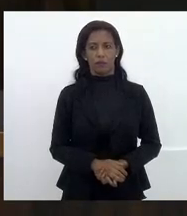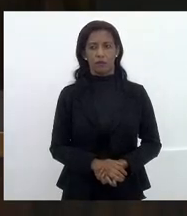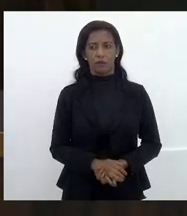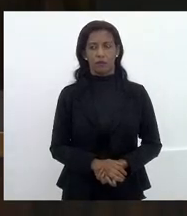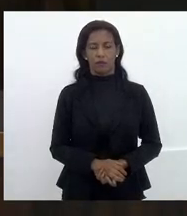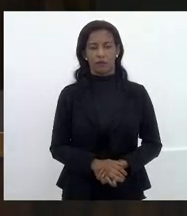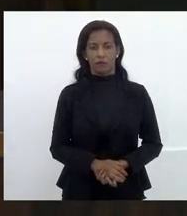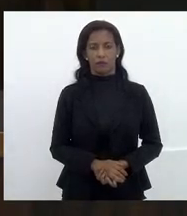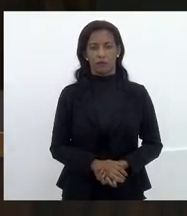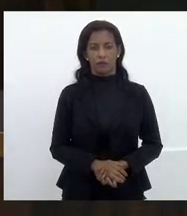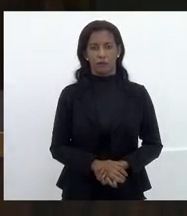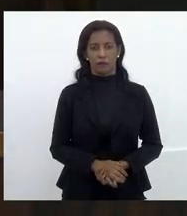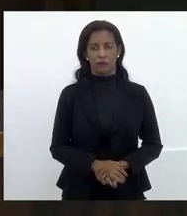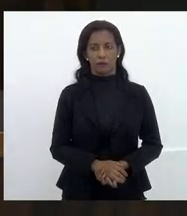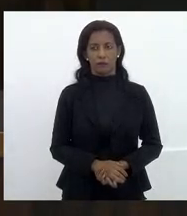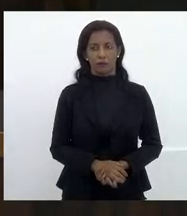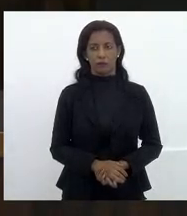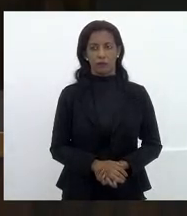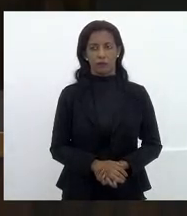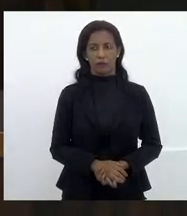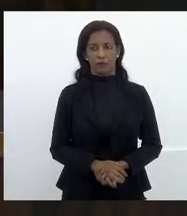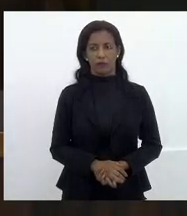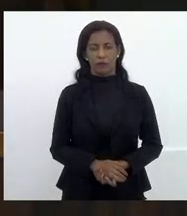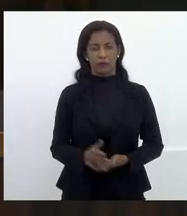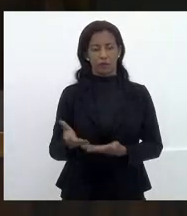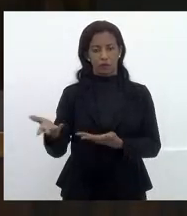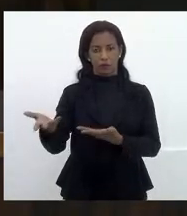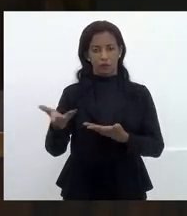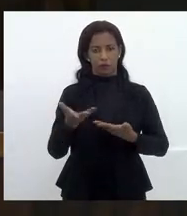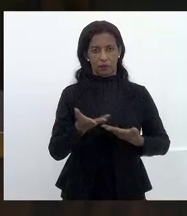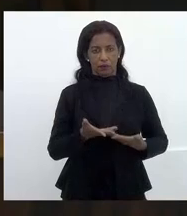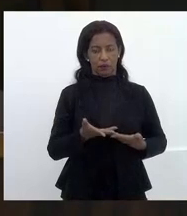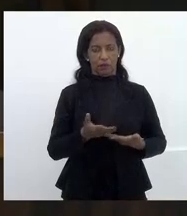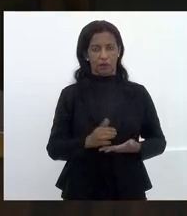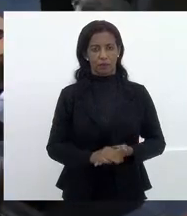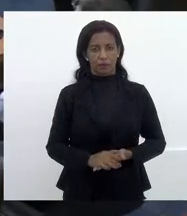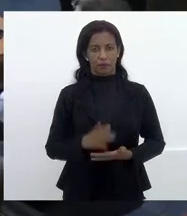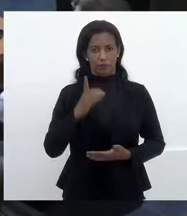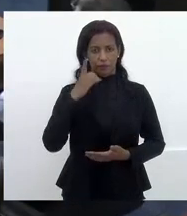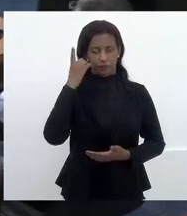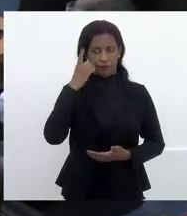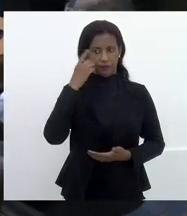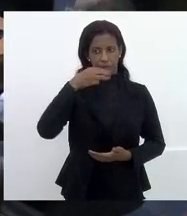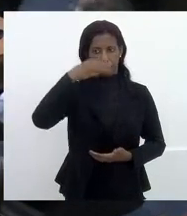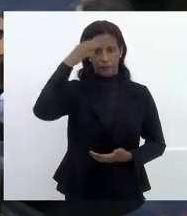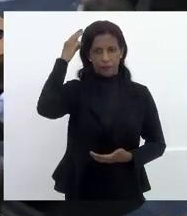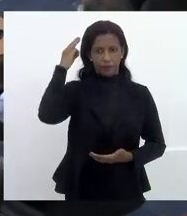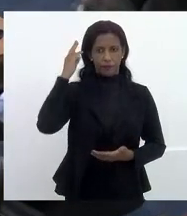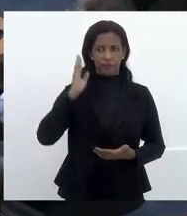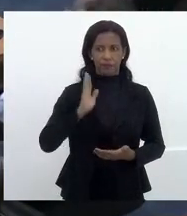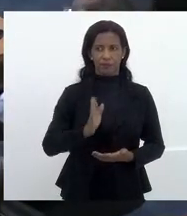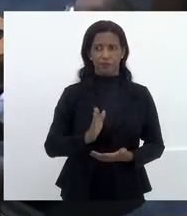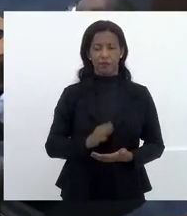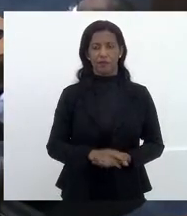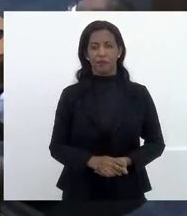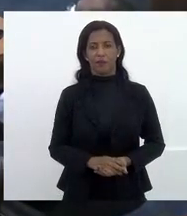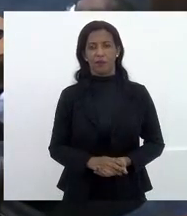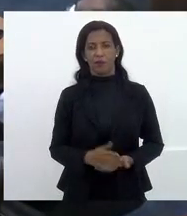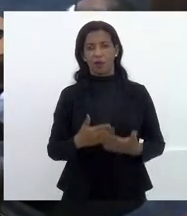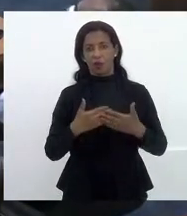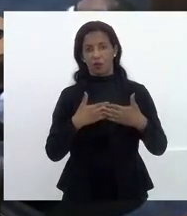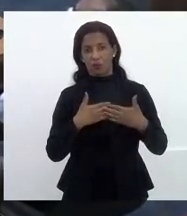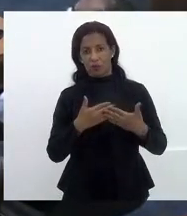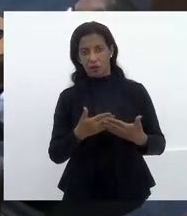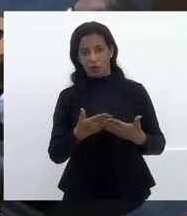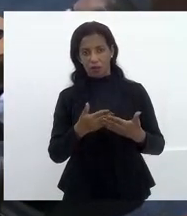compor a mesa eu convido Deputado Márcio Pacheco já se encontra vou saudar aqui aos